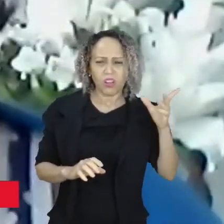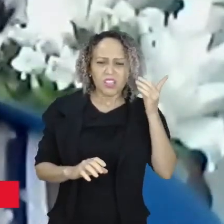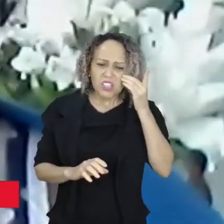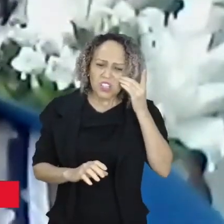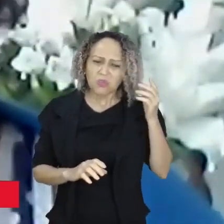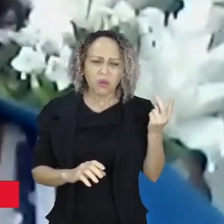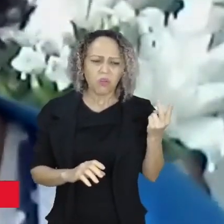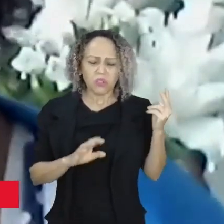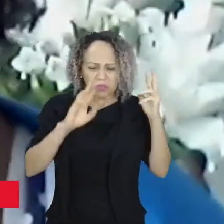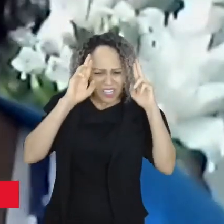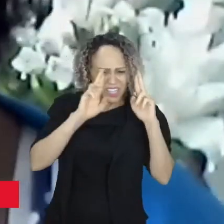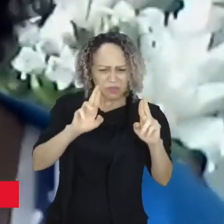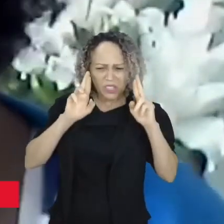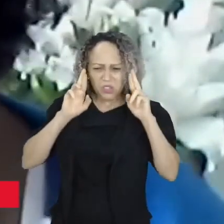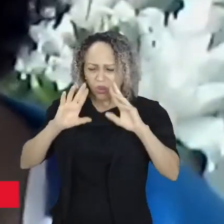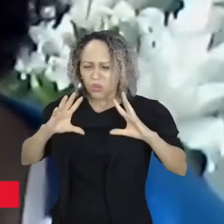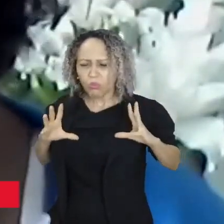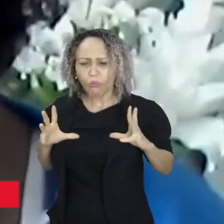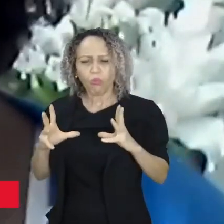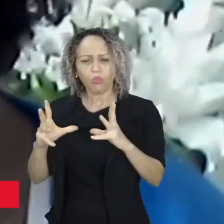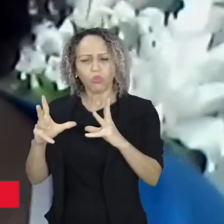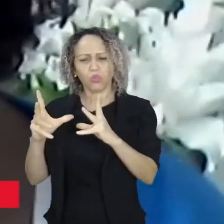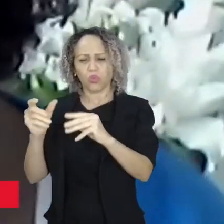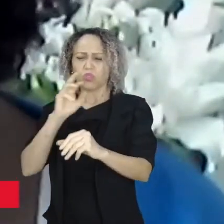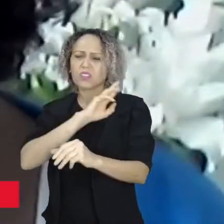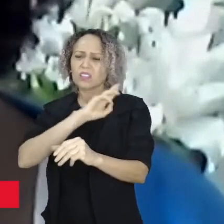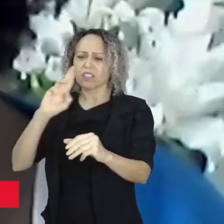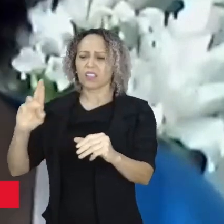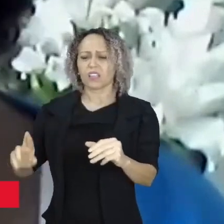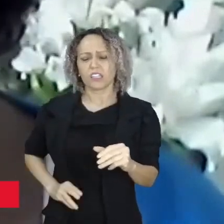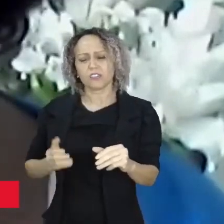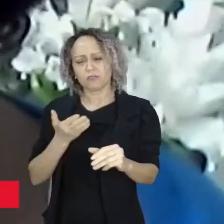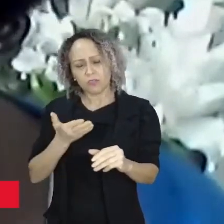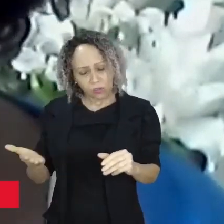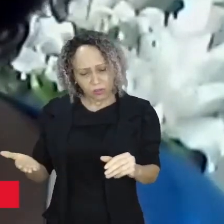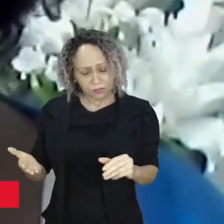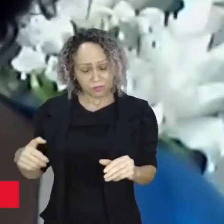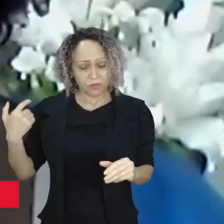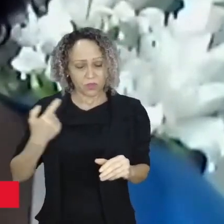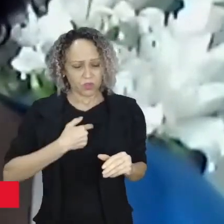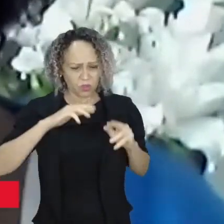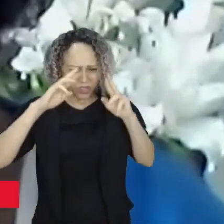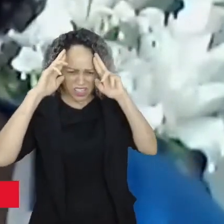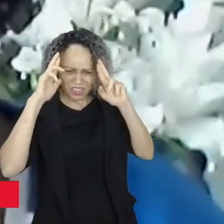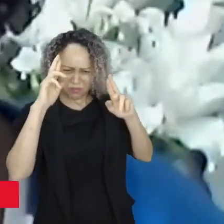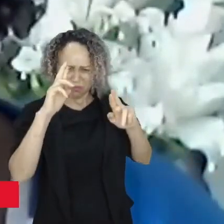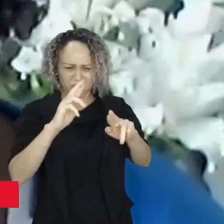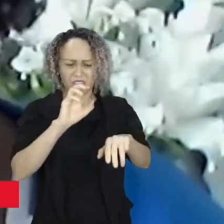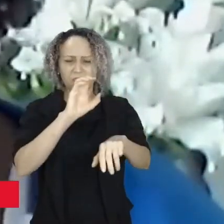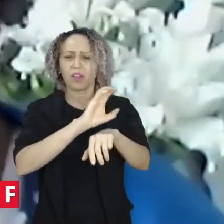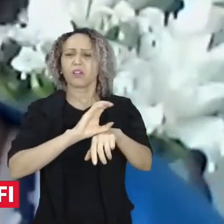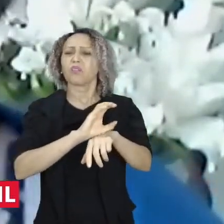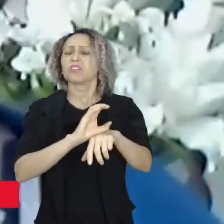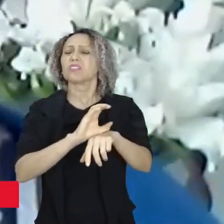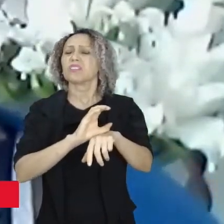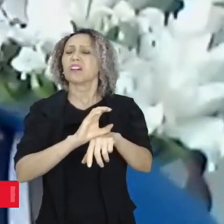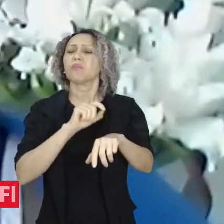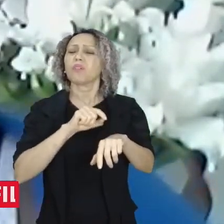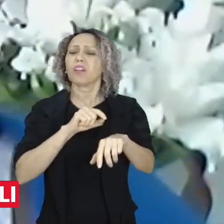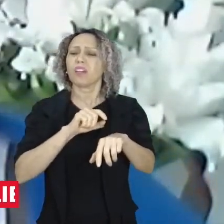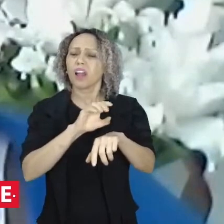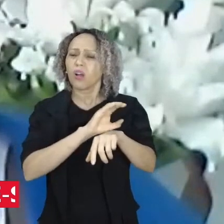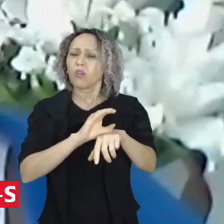de me manifestar quando violências são acometidas nos terreiros e, principalmente,